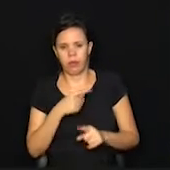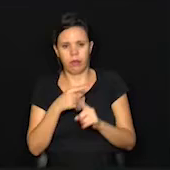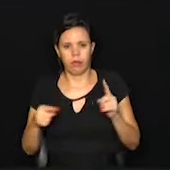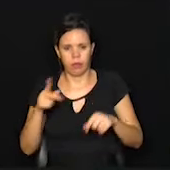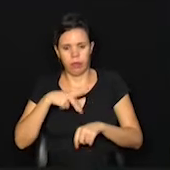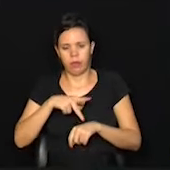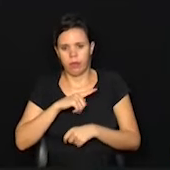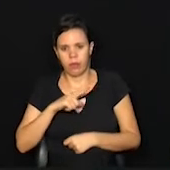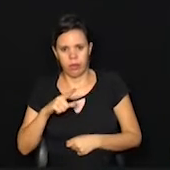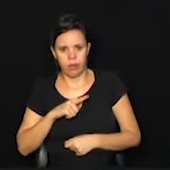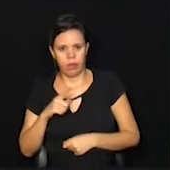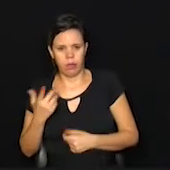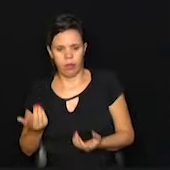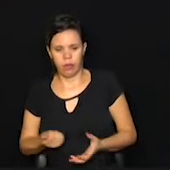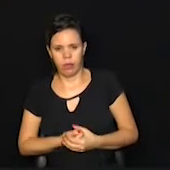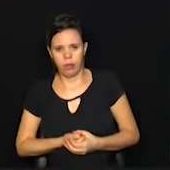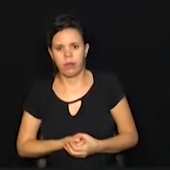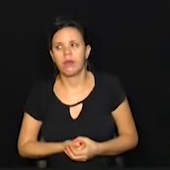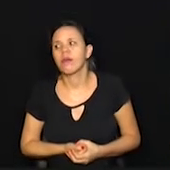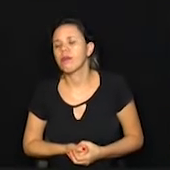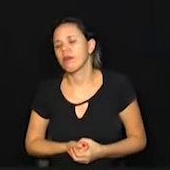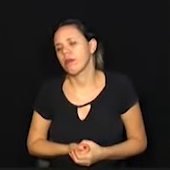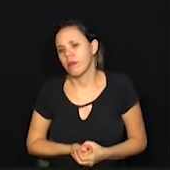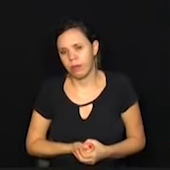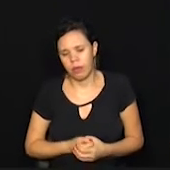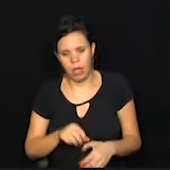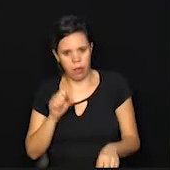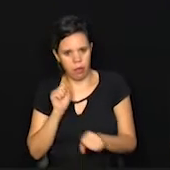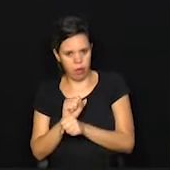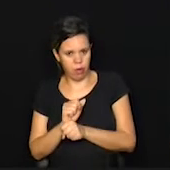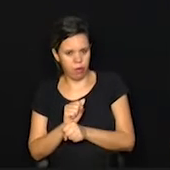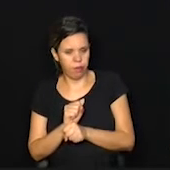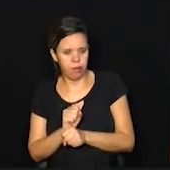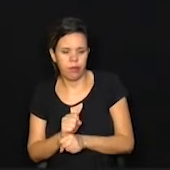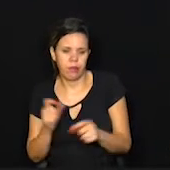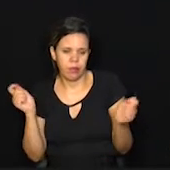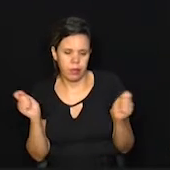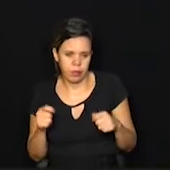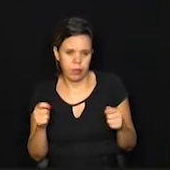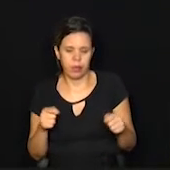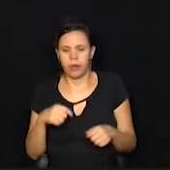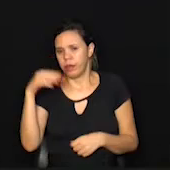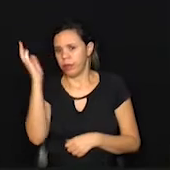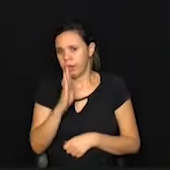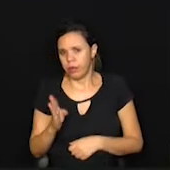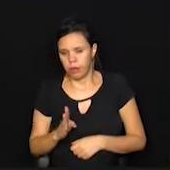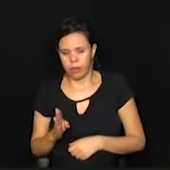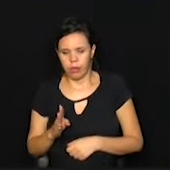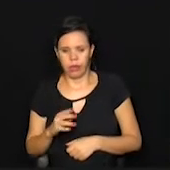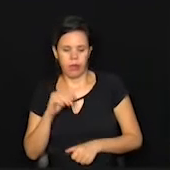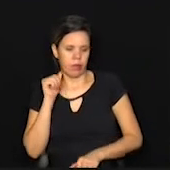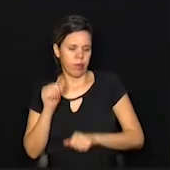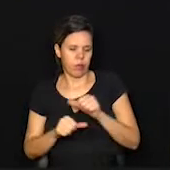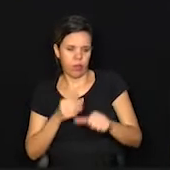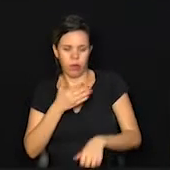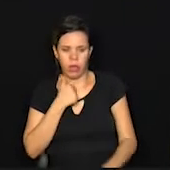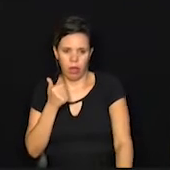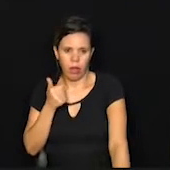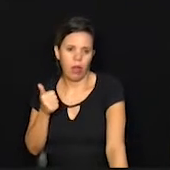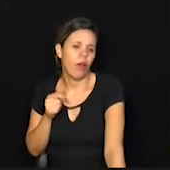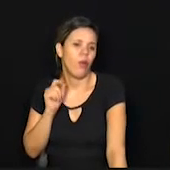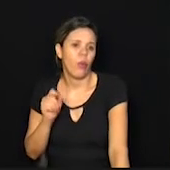metade do país tem igual possível para isso é o golpe interrompeu a possibilidade do Brasil se reformado para melhor